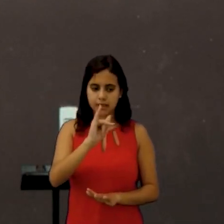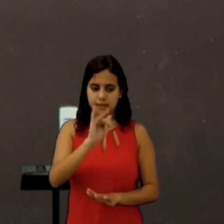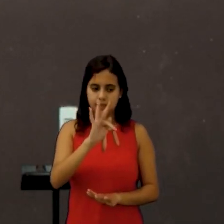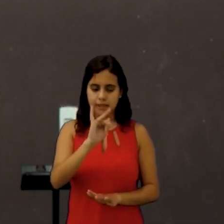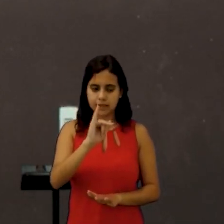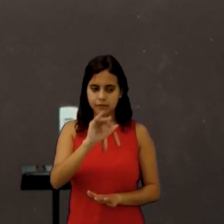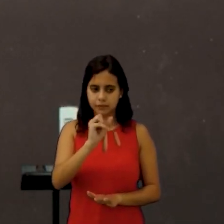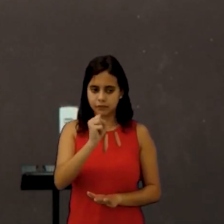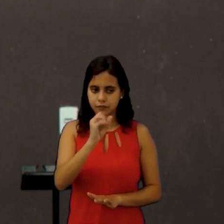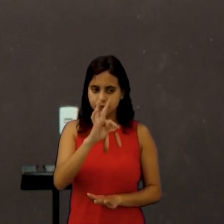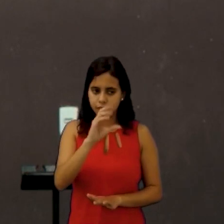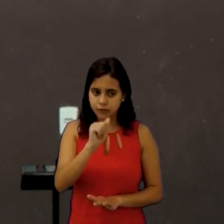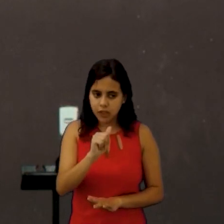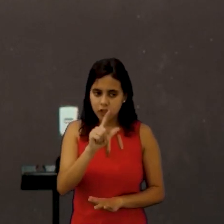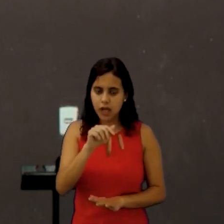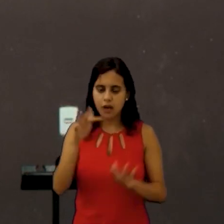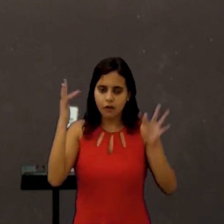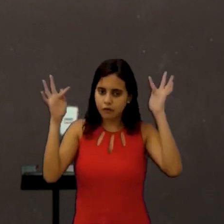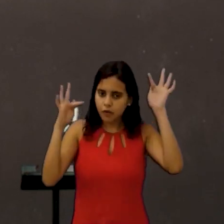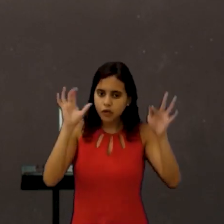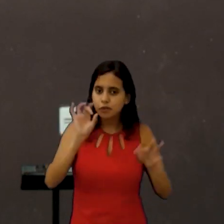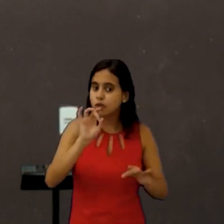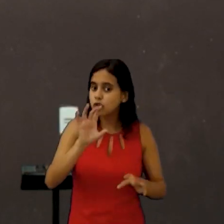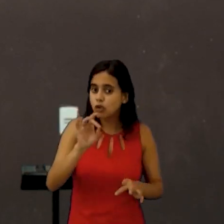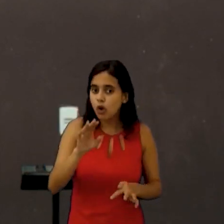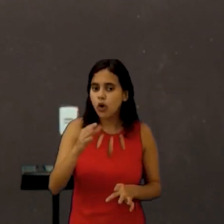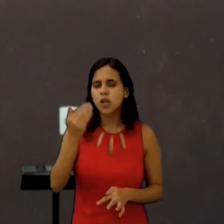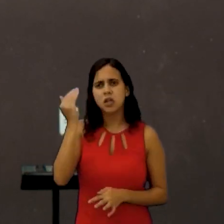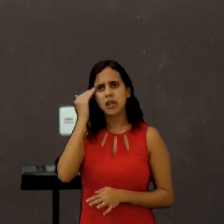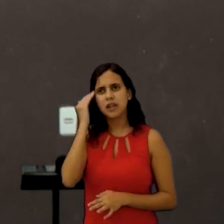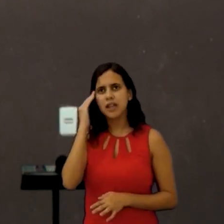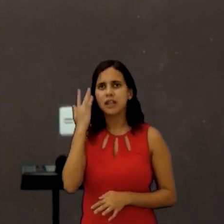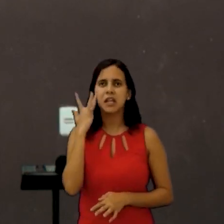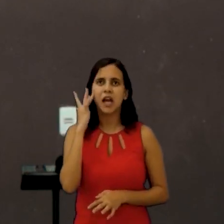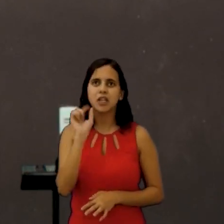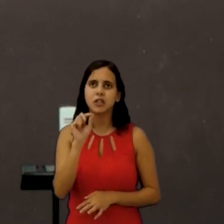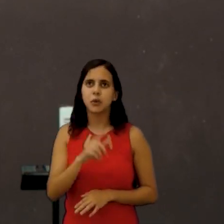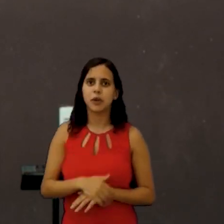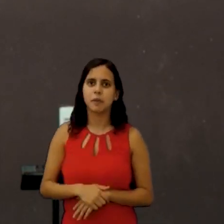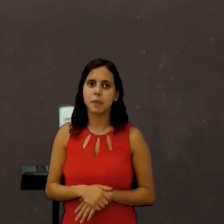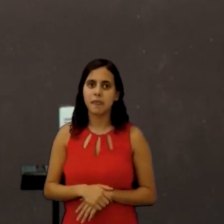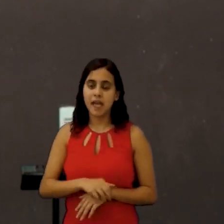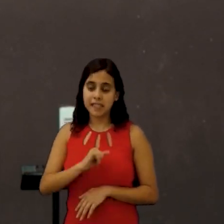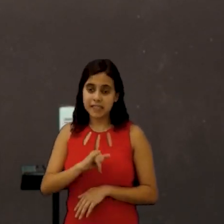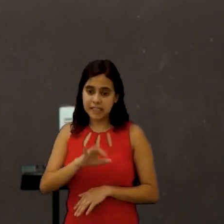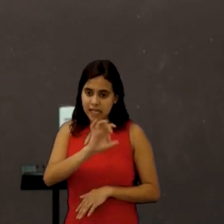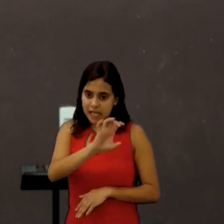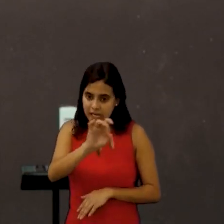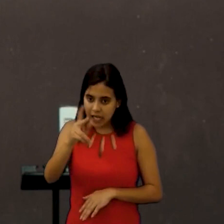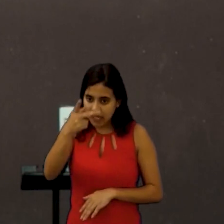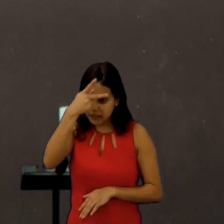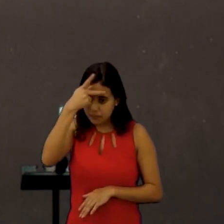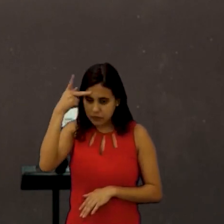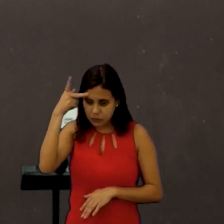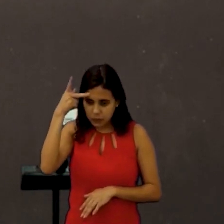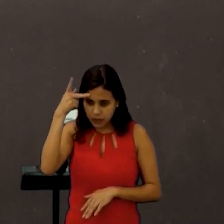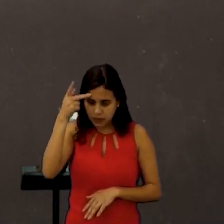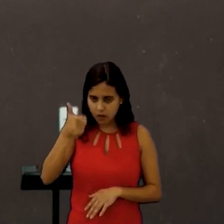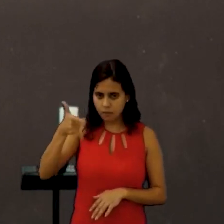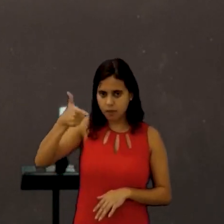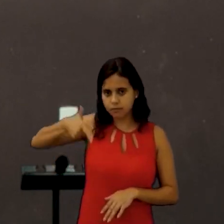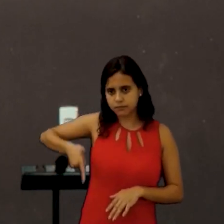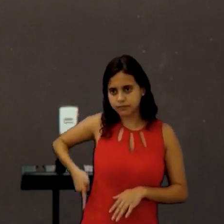linha filosófica que acha que a paz será alcançada se todo mundo se desarmar.